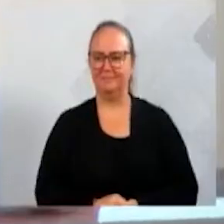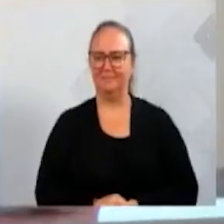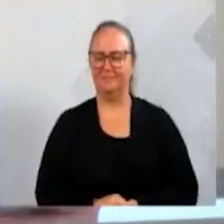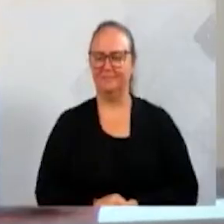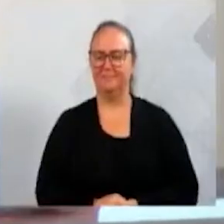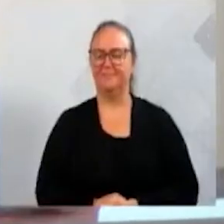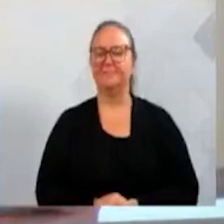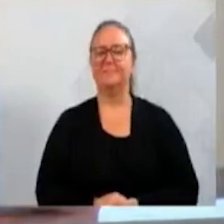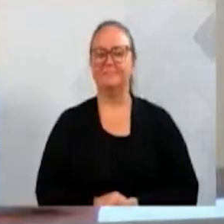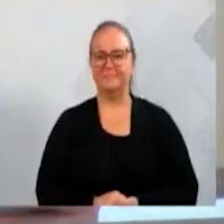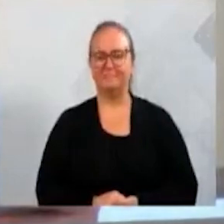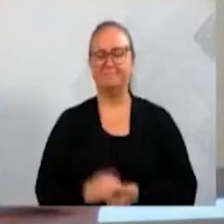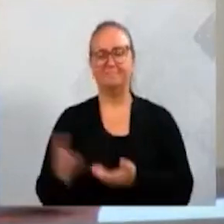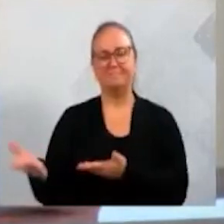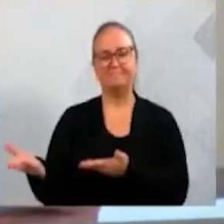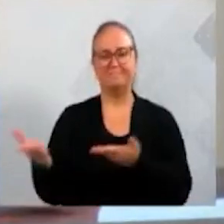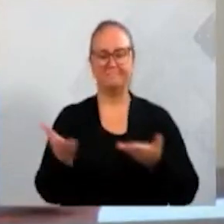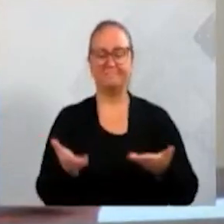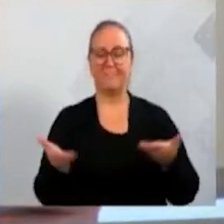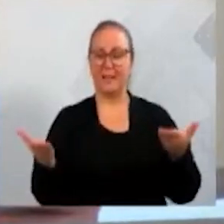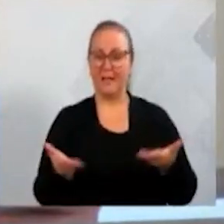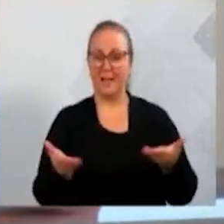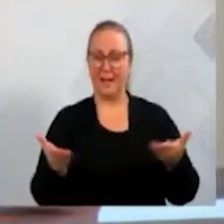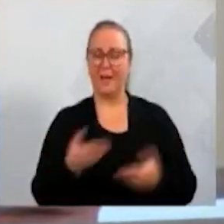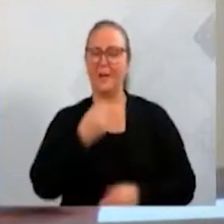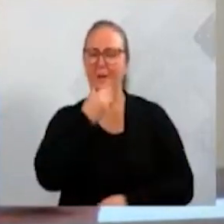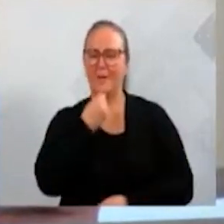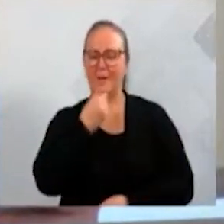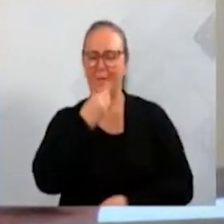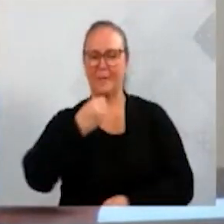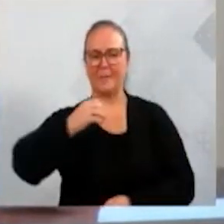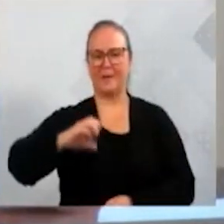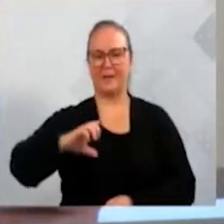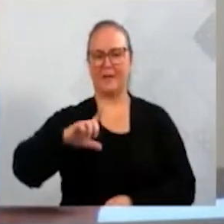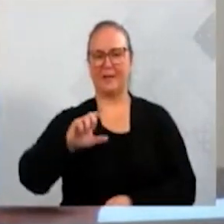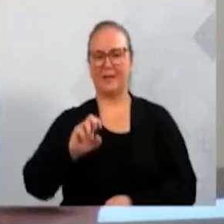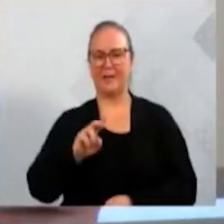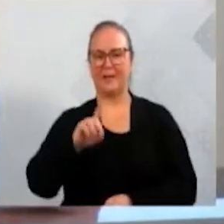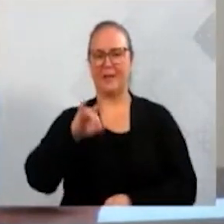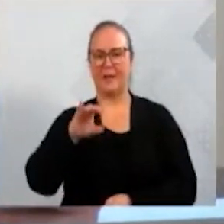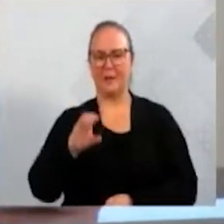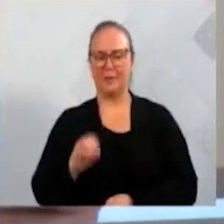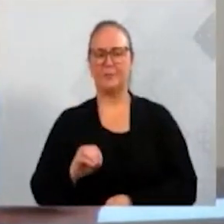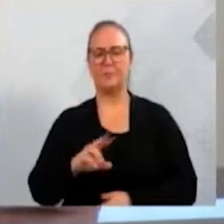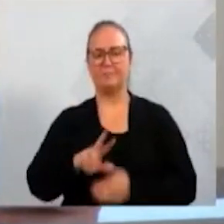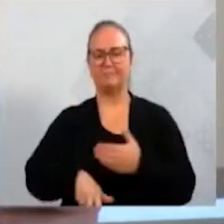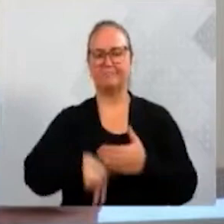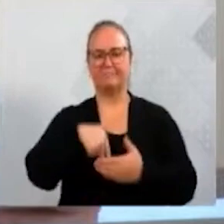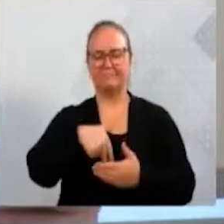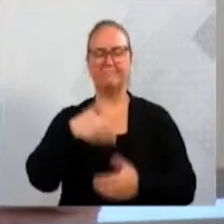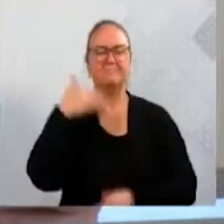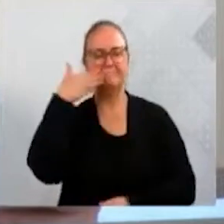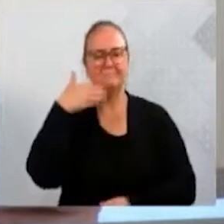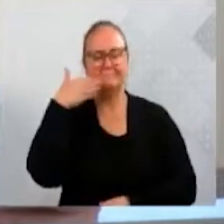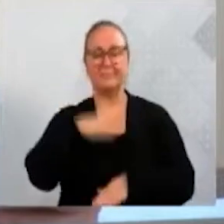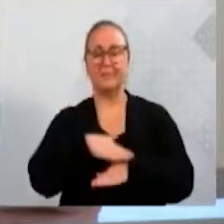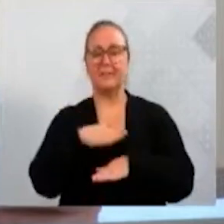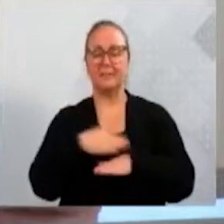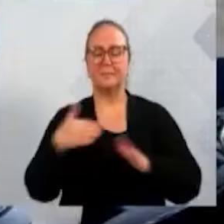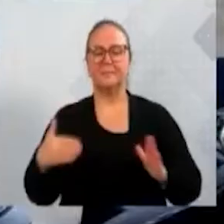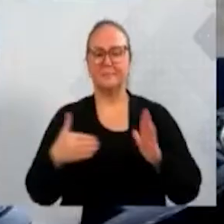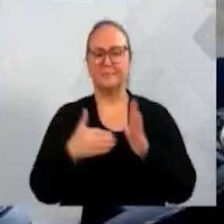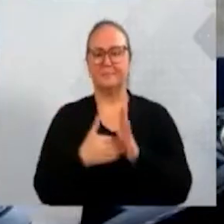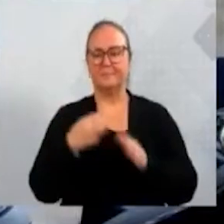convidamos neste momento o senhor Cláudio José chiling para fazer uso da palavra com tempo de até 3